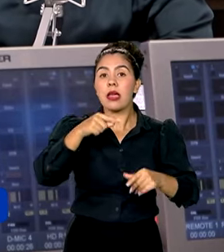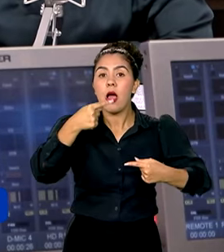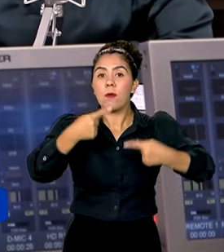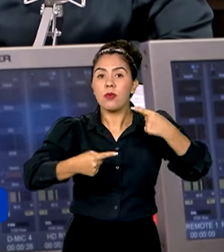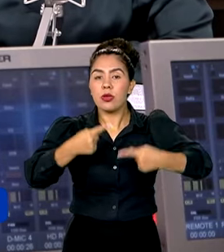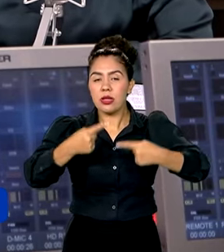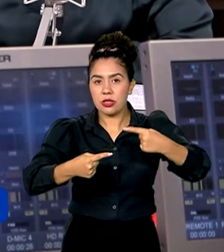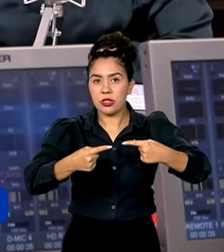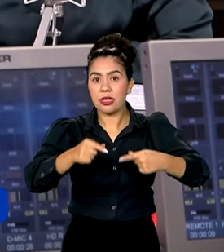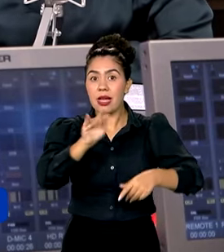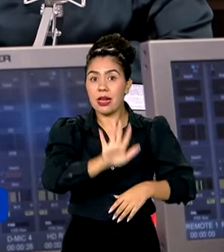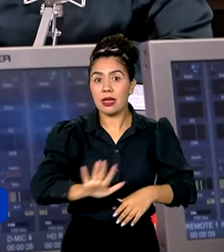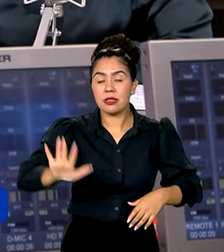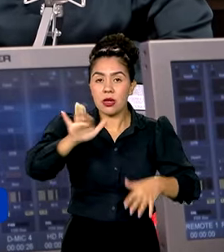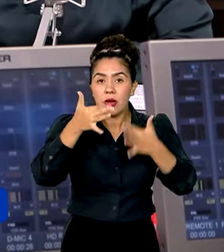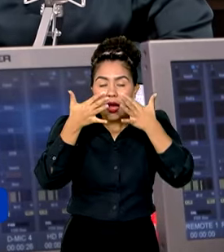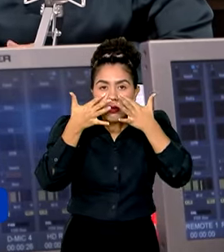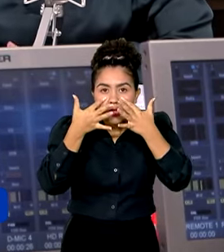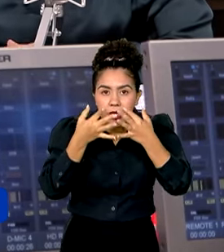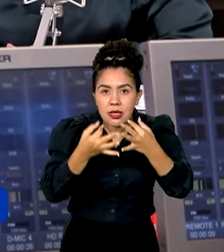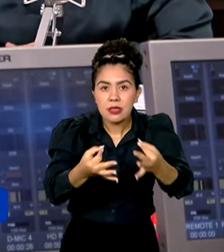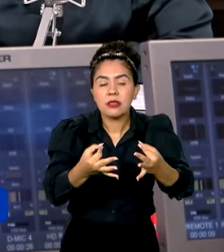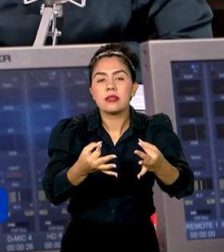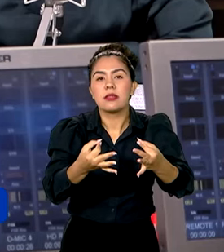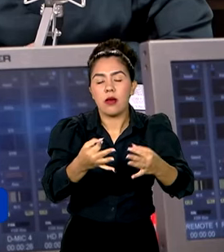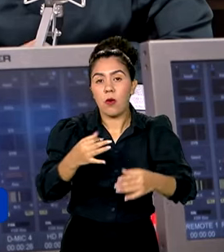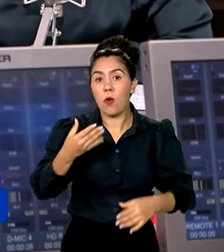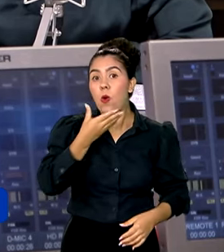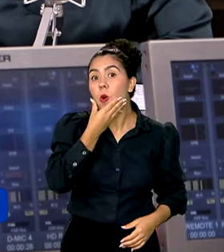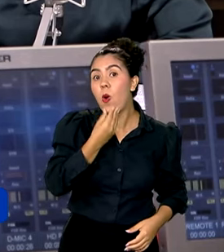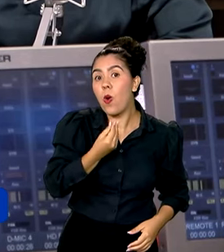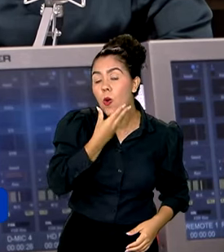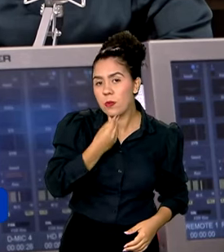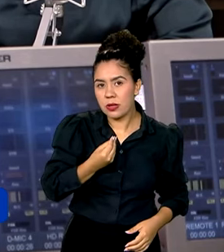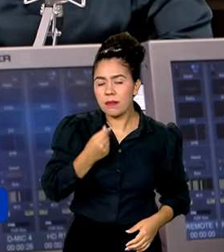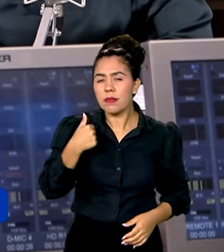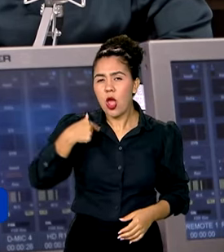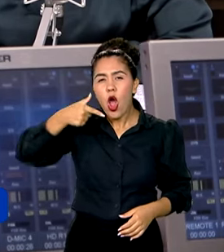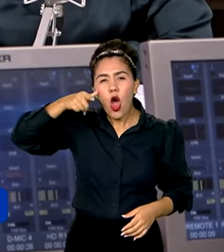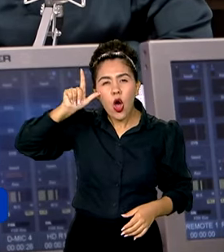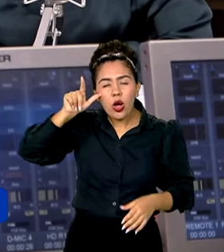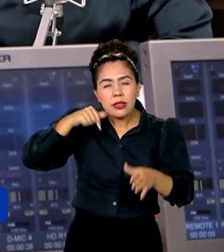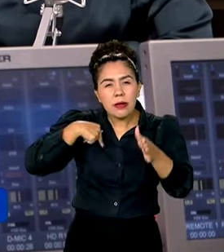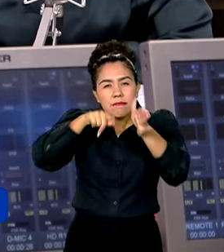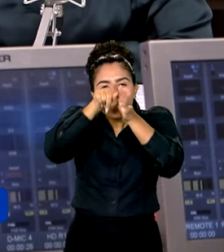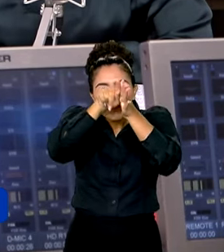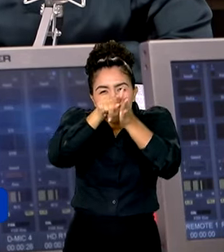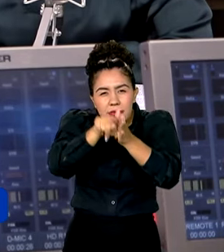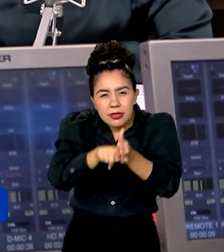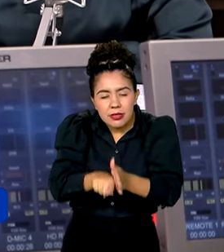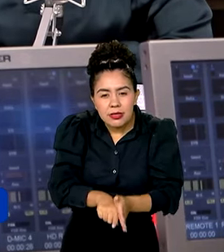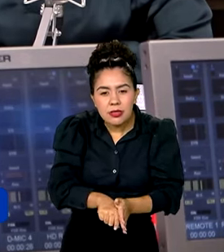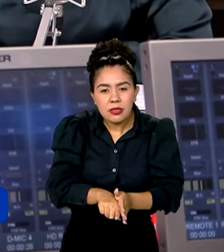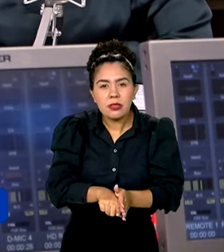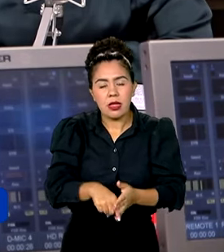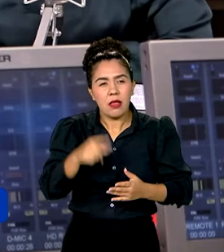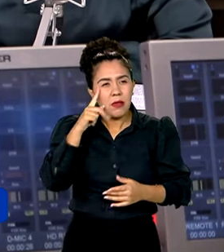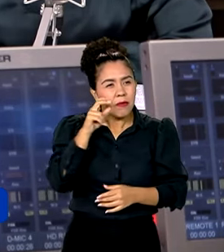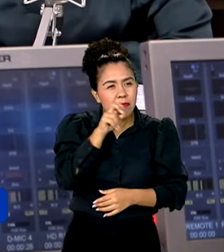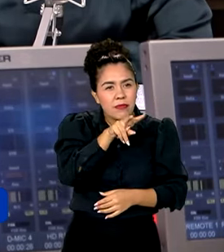homem e ontem eu tava dando uma pesquisadinha no site do ministério E aí eu tava vendo que eh as barreiras